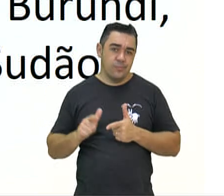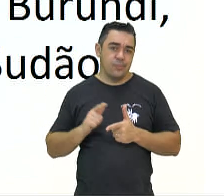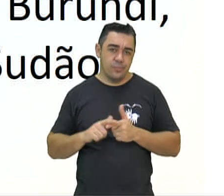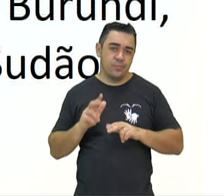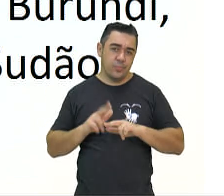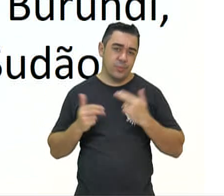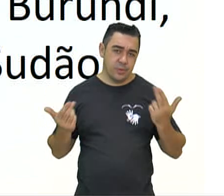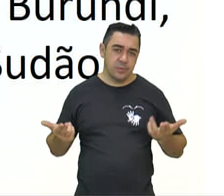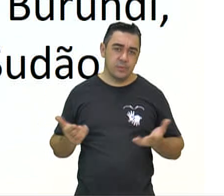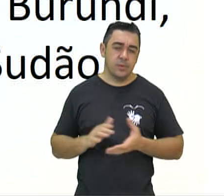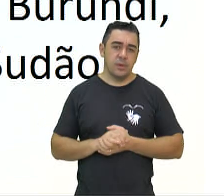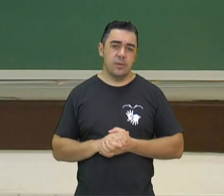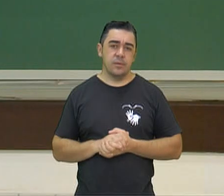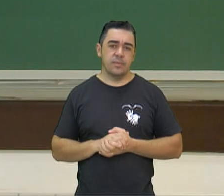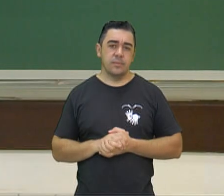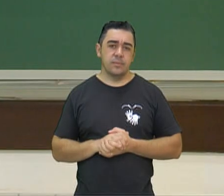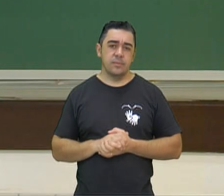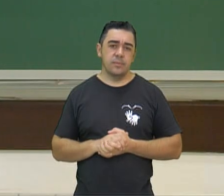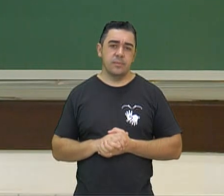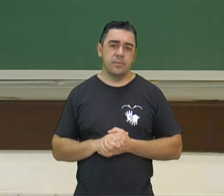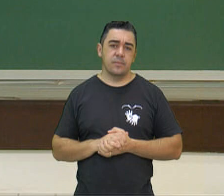quase o